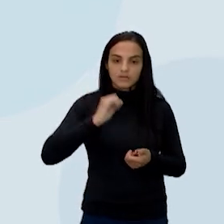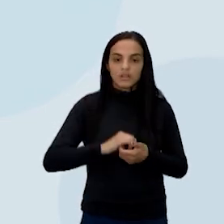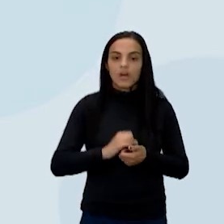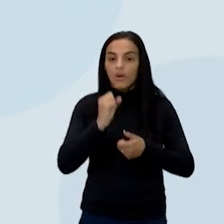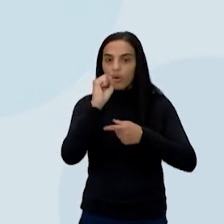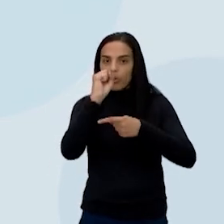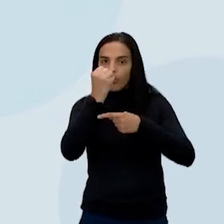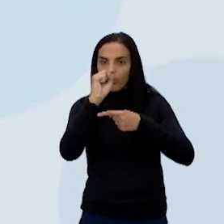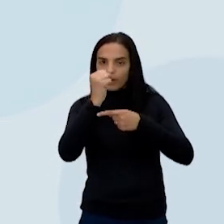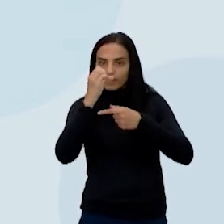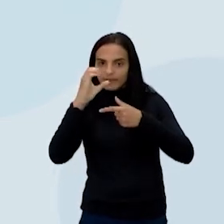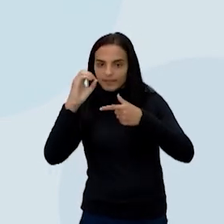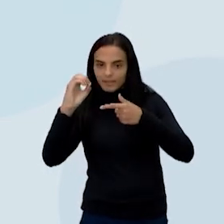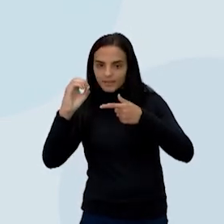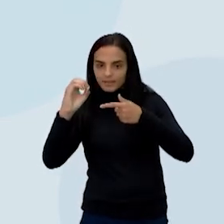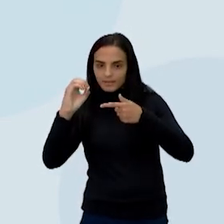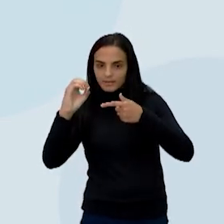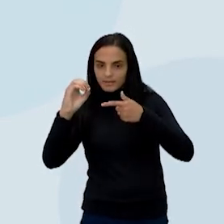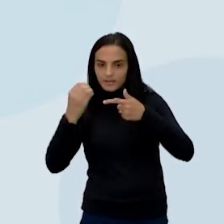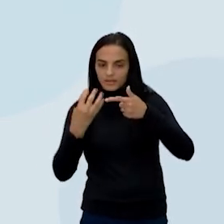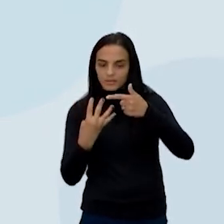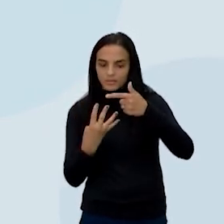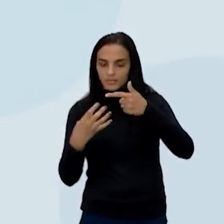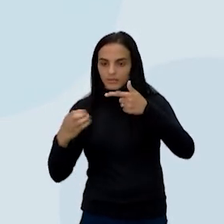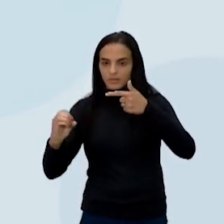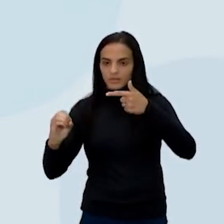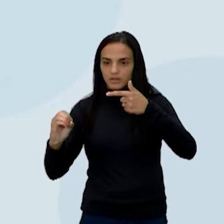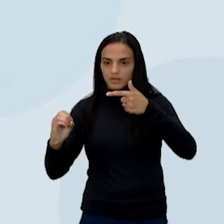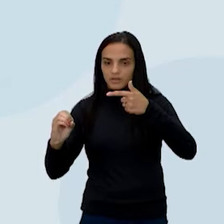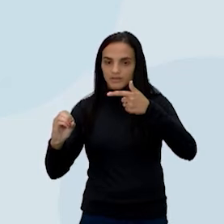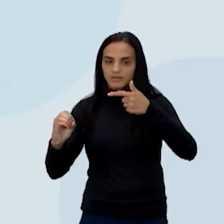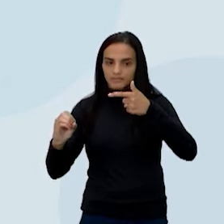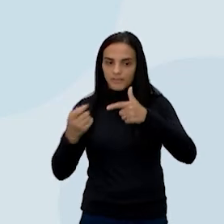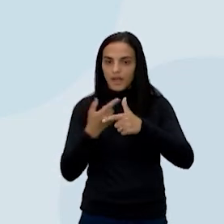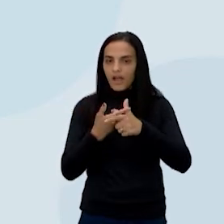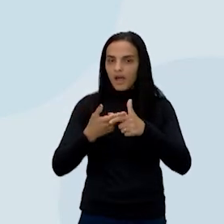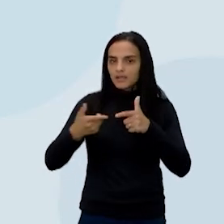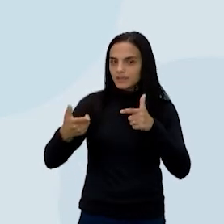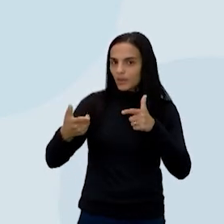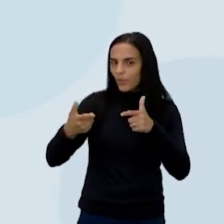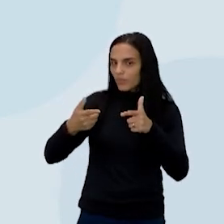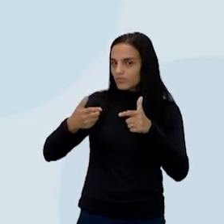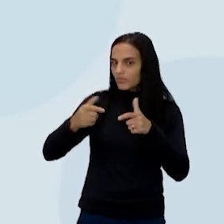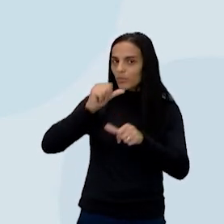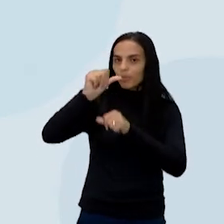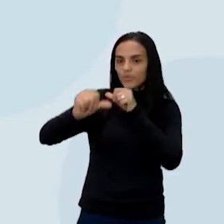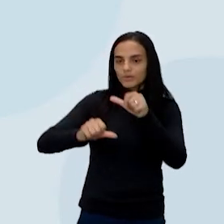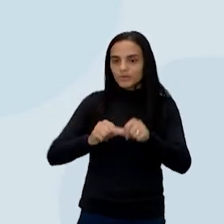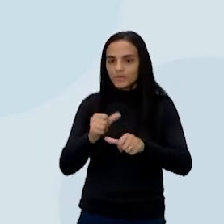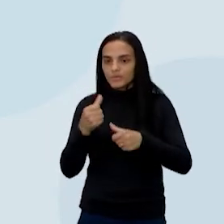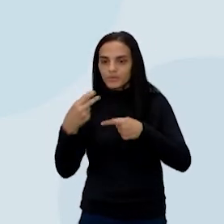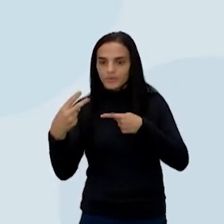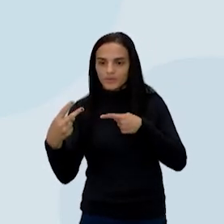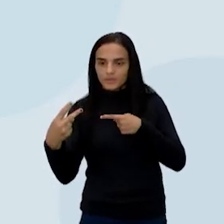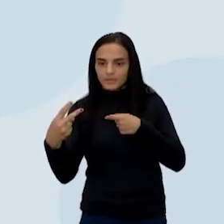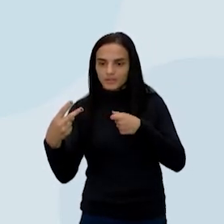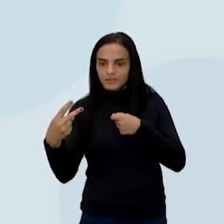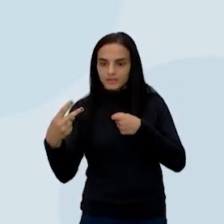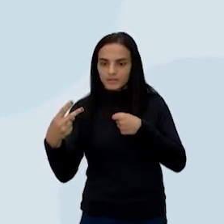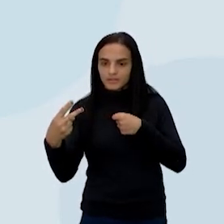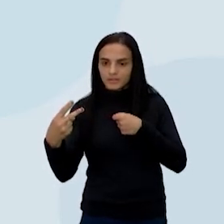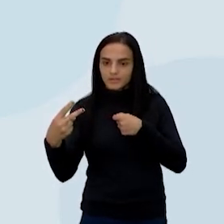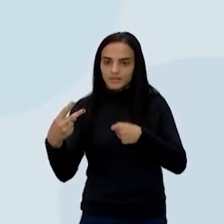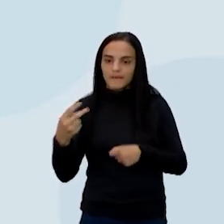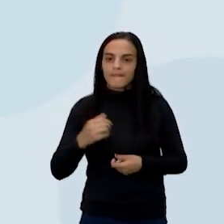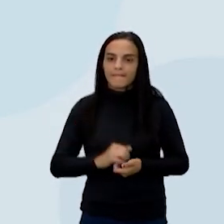40. E isso é bem interessante, né? Porque você percebe que a razão virou um 2 aí, né? Por quê? Porque nós dividimos em